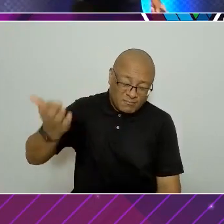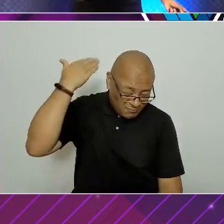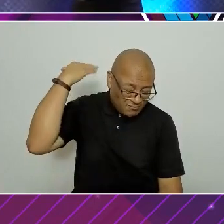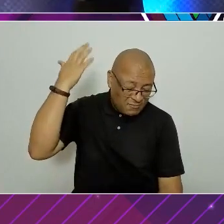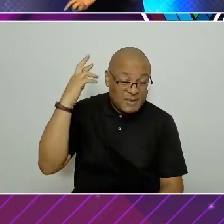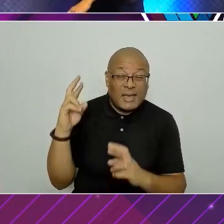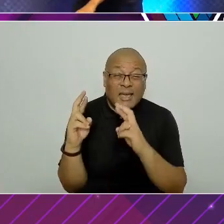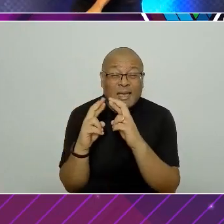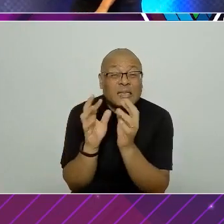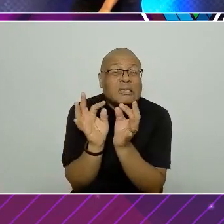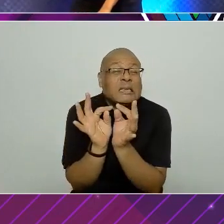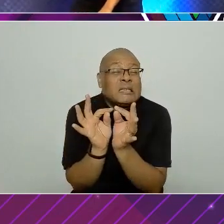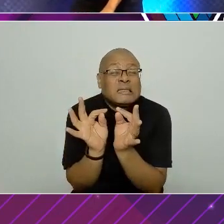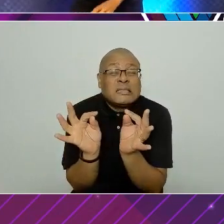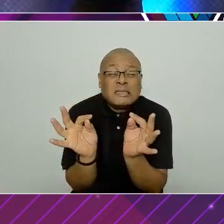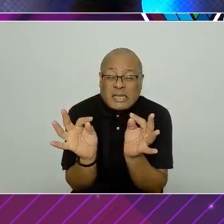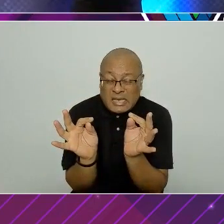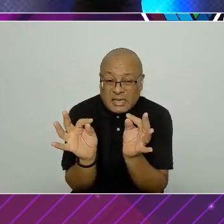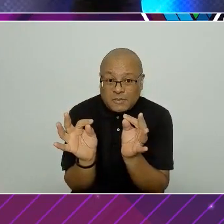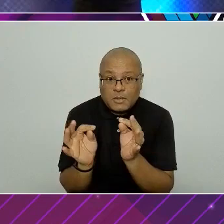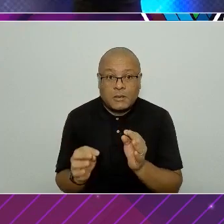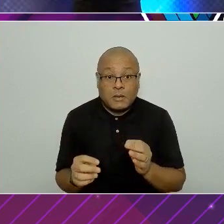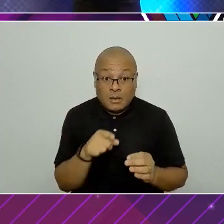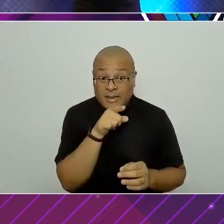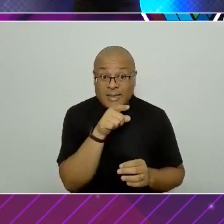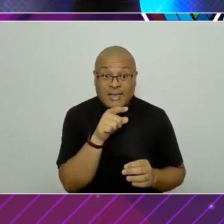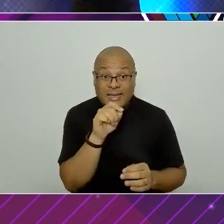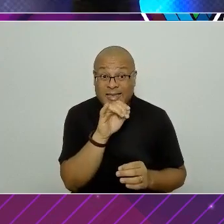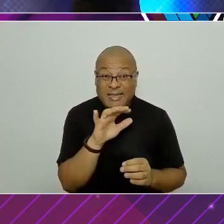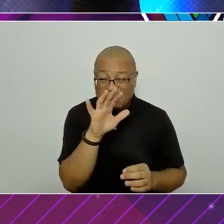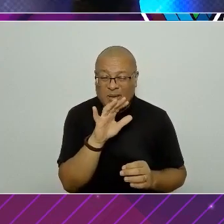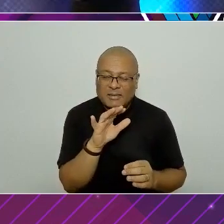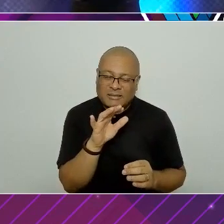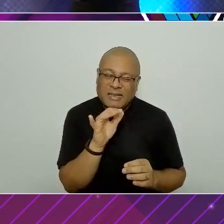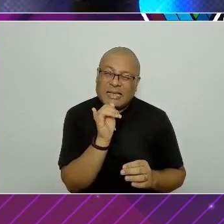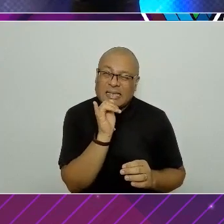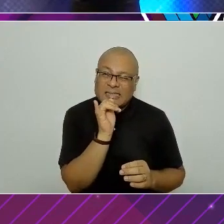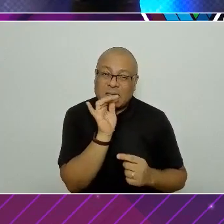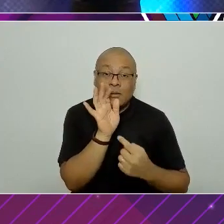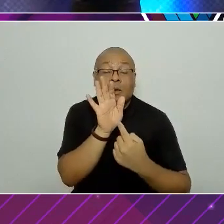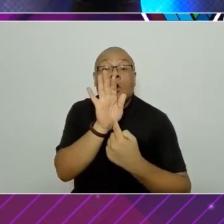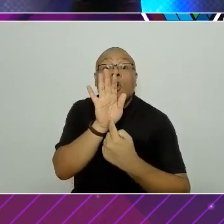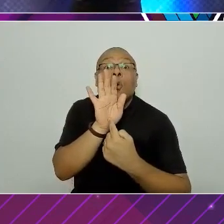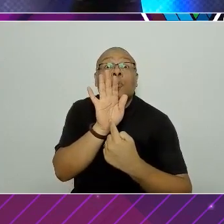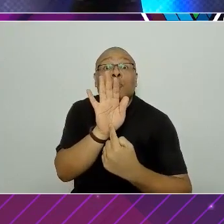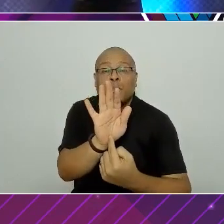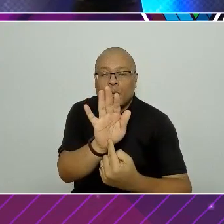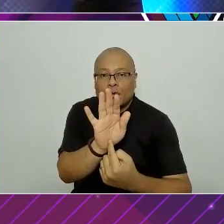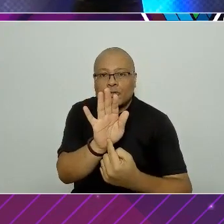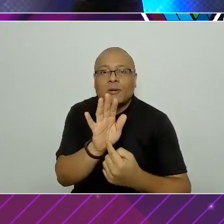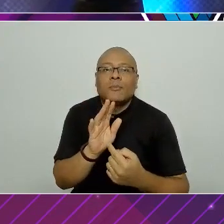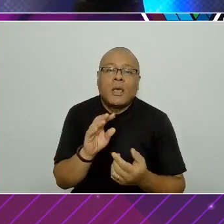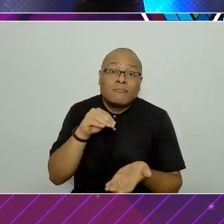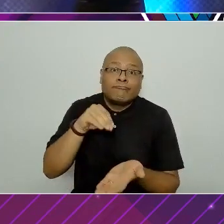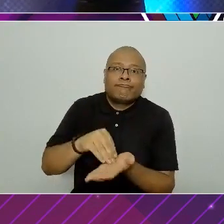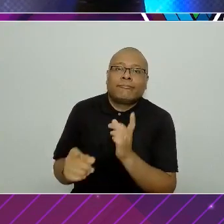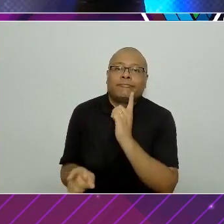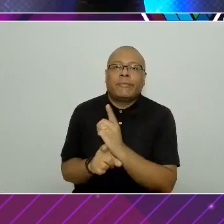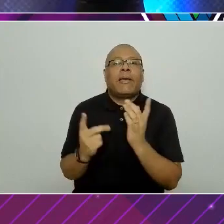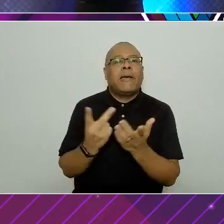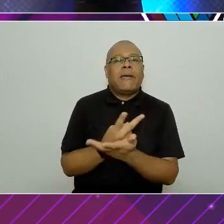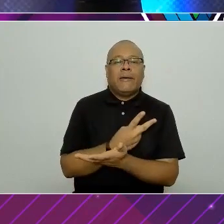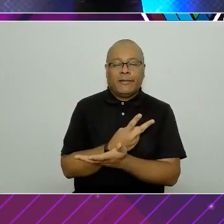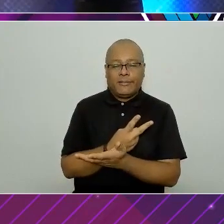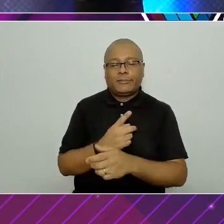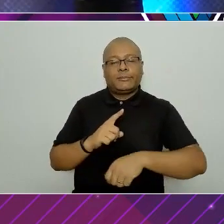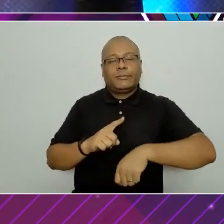para vocês. E na camada de entrada, isso aqui é um exemplo bem genérico, só para a gente mostrar, né, quais são os gaps que foram notados ali no desenvolvimento de rede